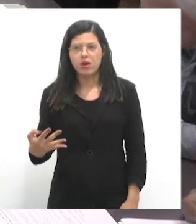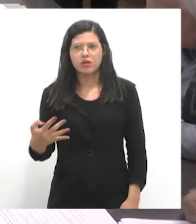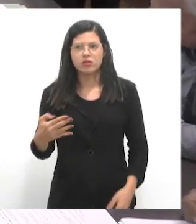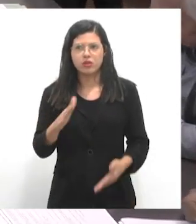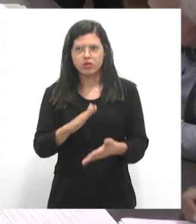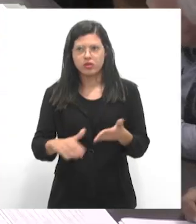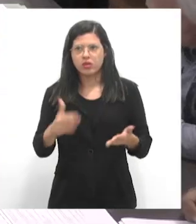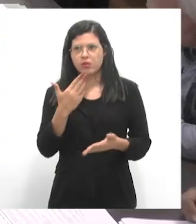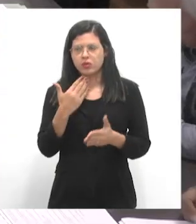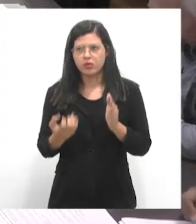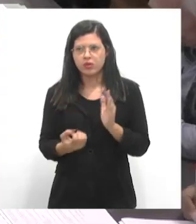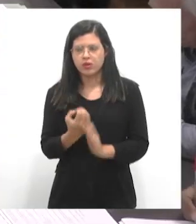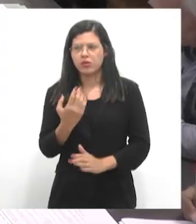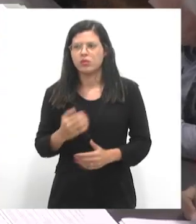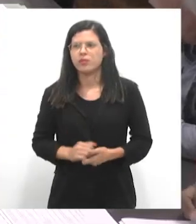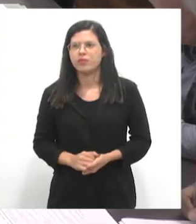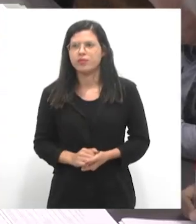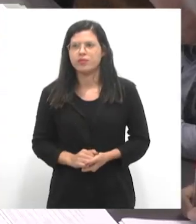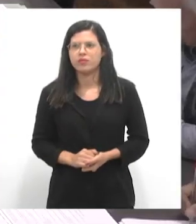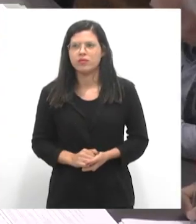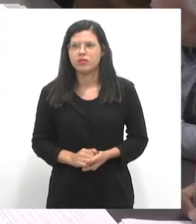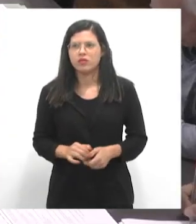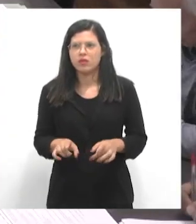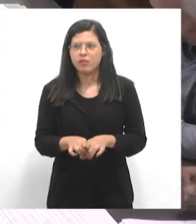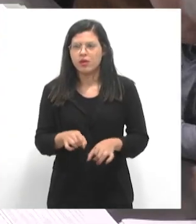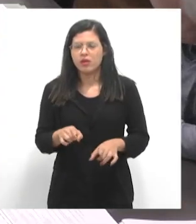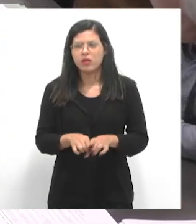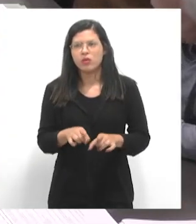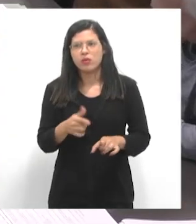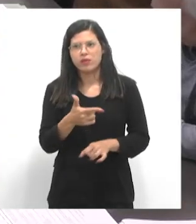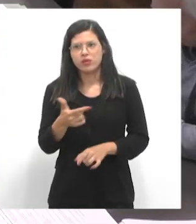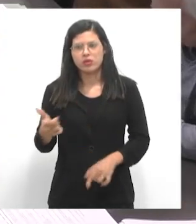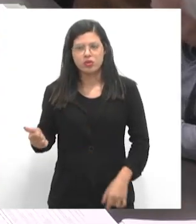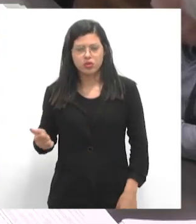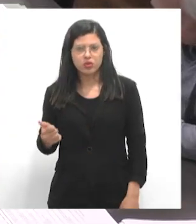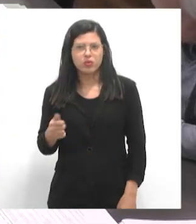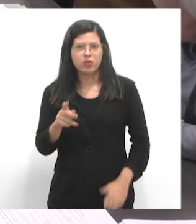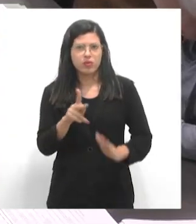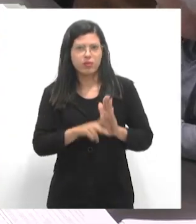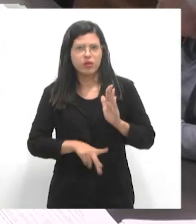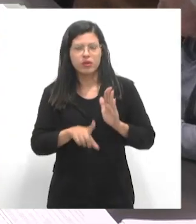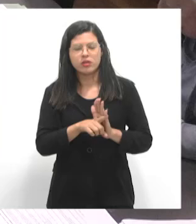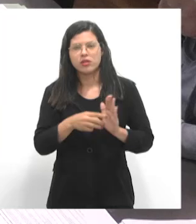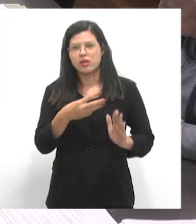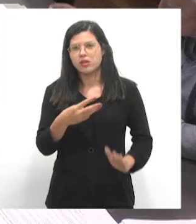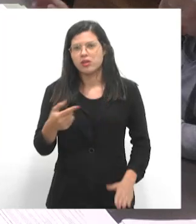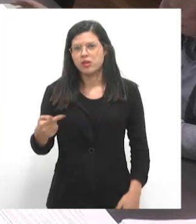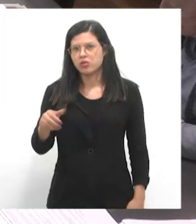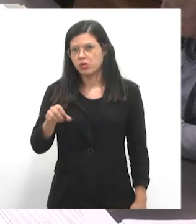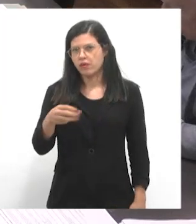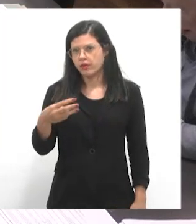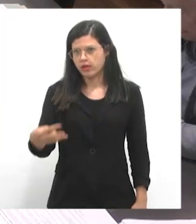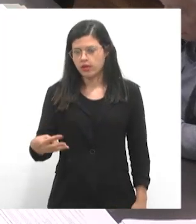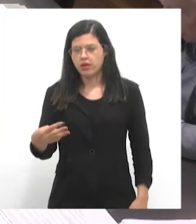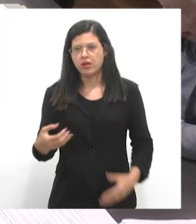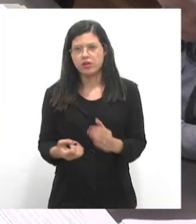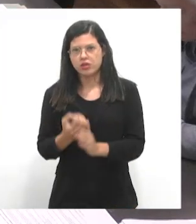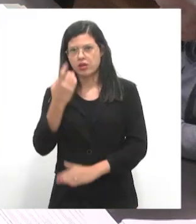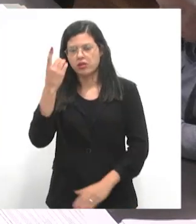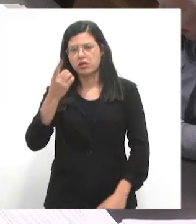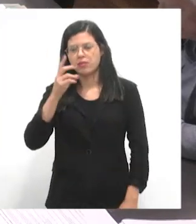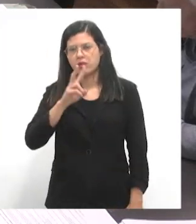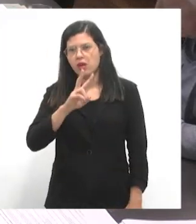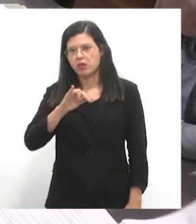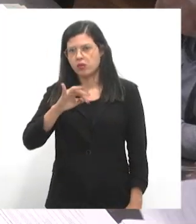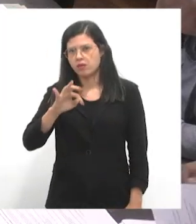próprio autor. Há exemplo também do 21 da pauta, projeto de lei 3793 de 24, de autoria do deputado Vitor Júnior, também foi retirado